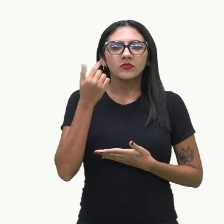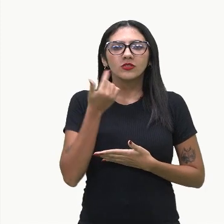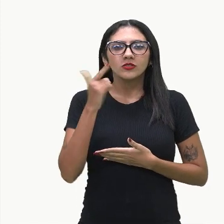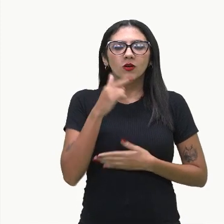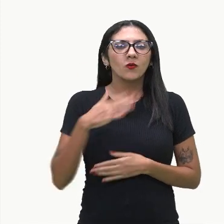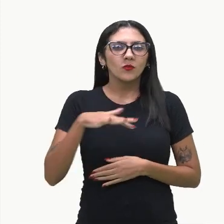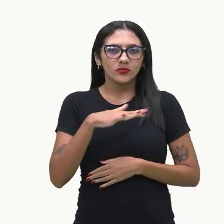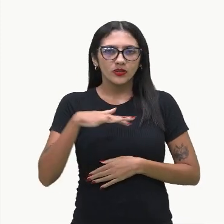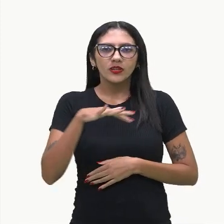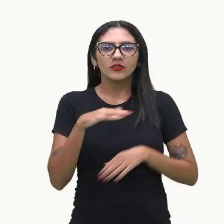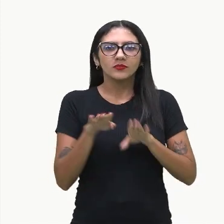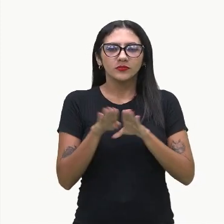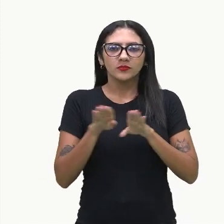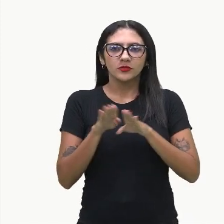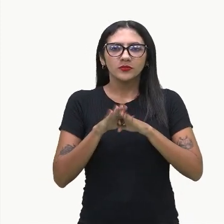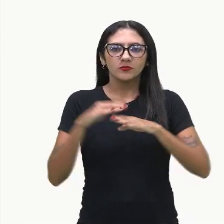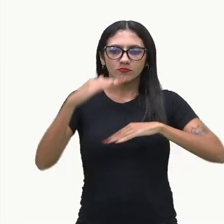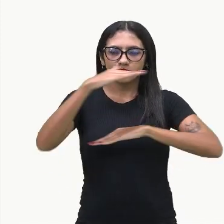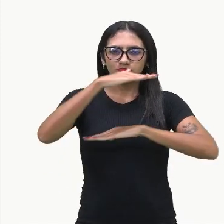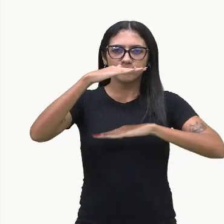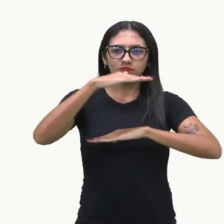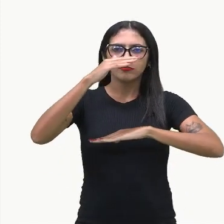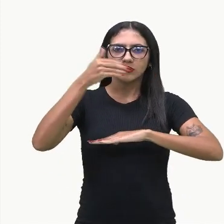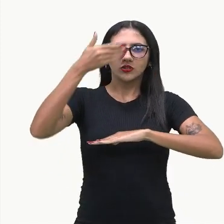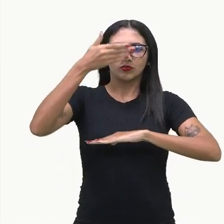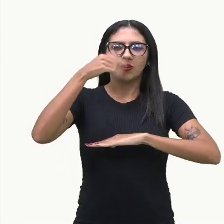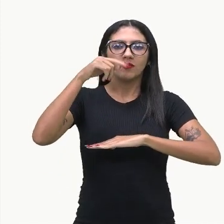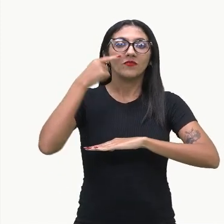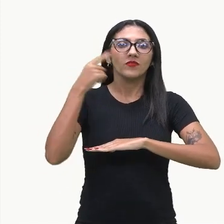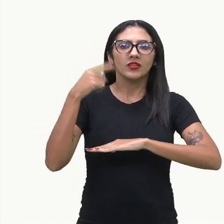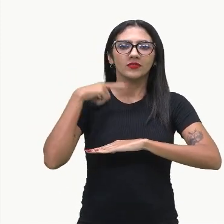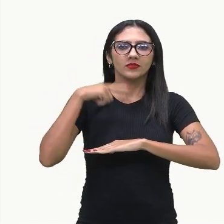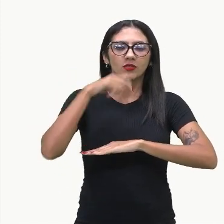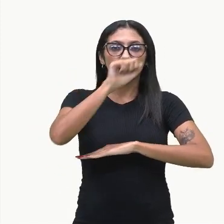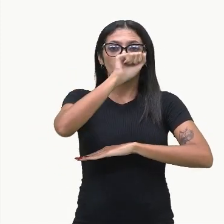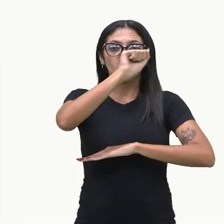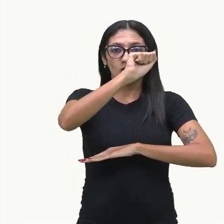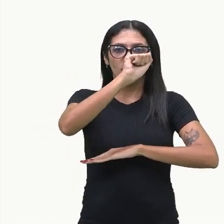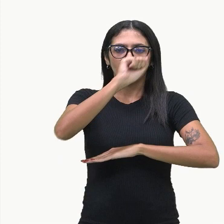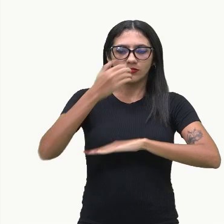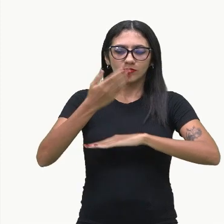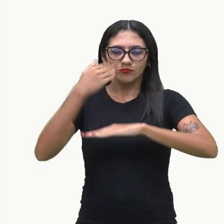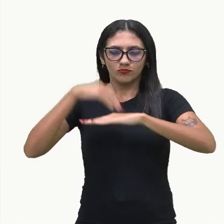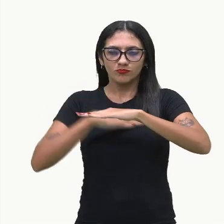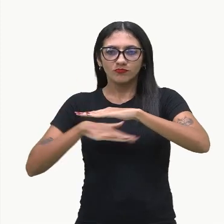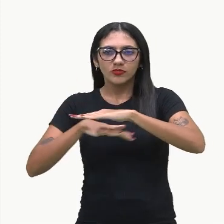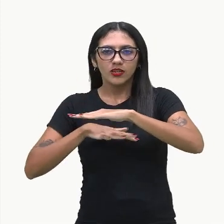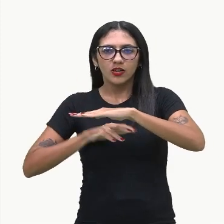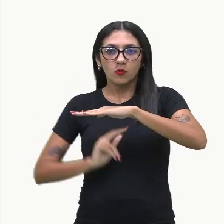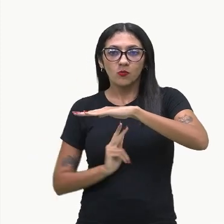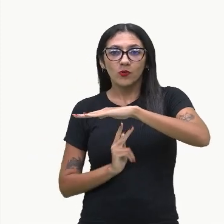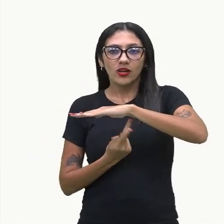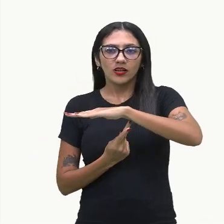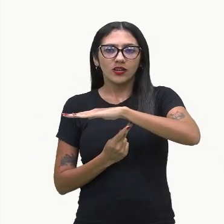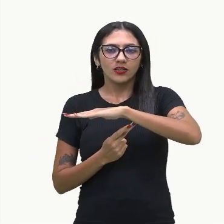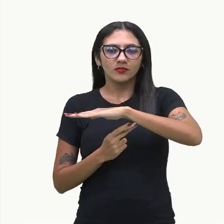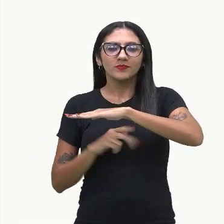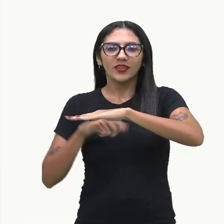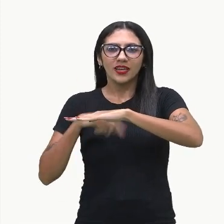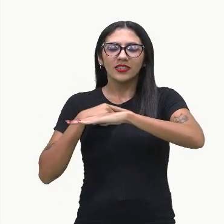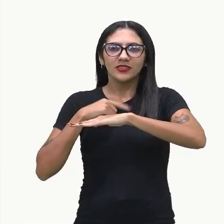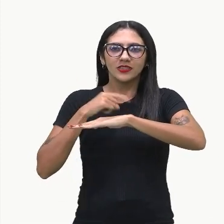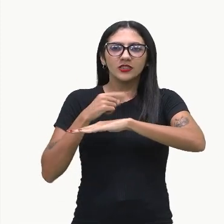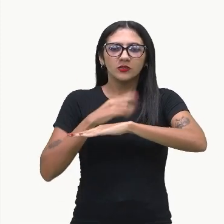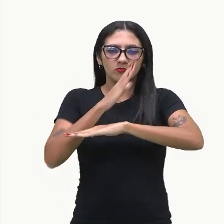quem? Você percebe que o ângulo A e o ângulo H, eles estão aí, ó, do mesmo lado